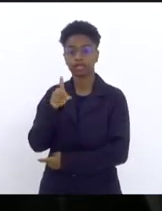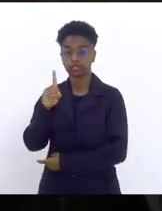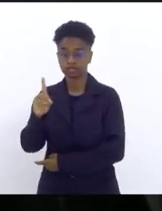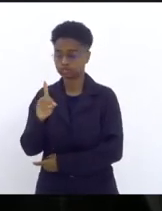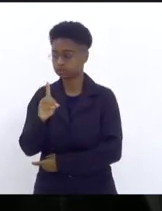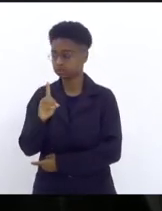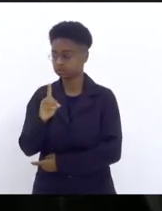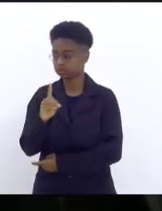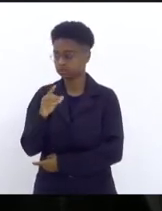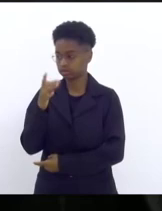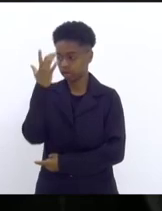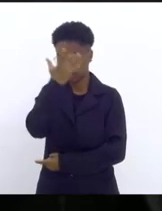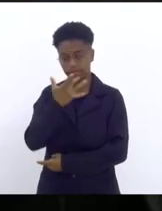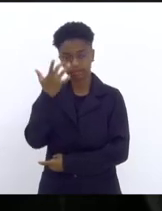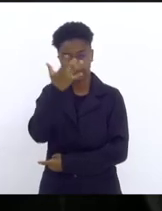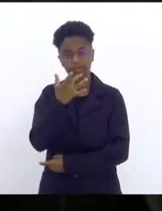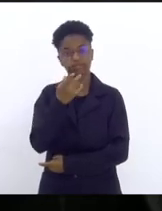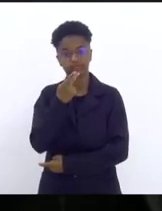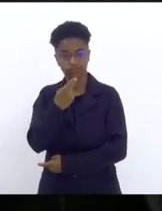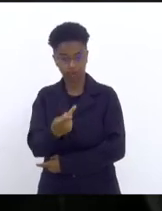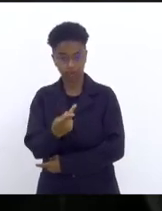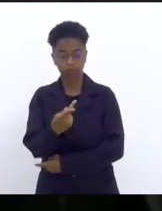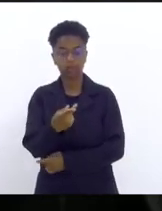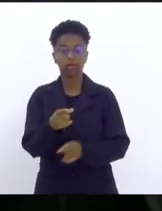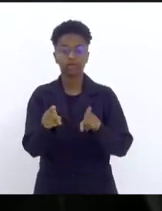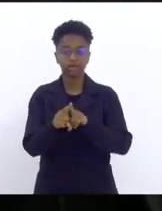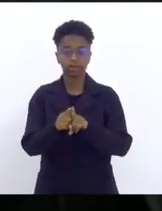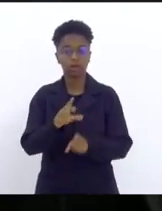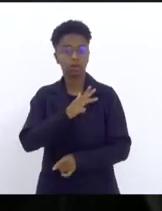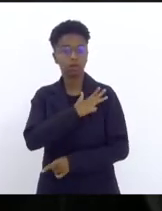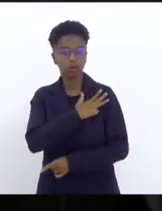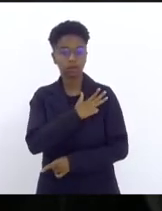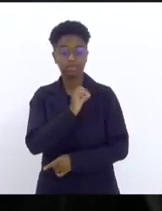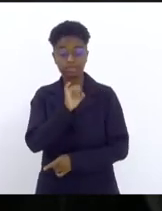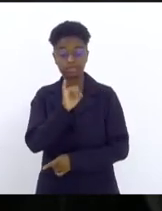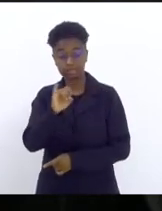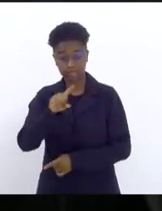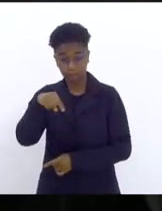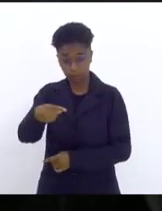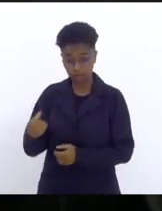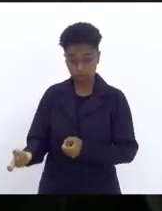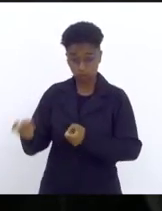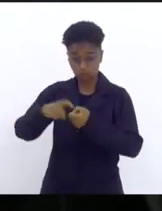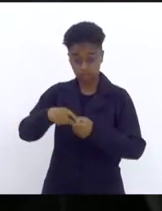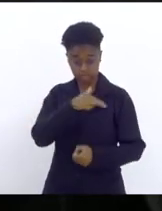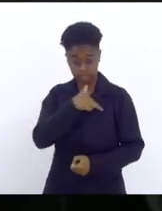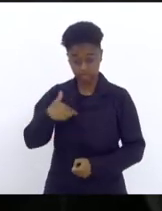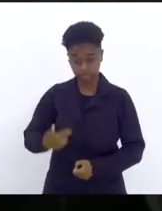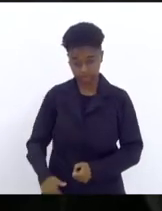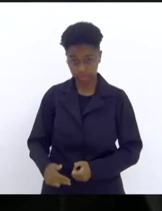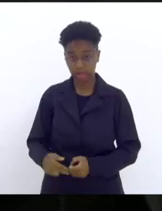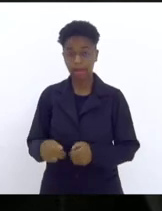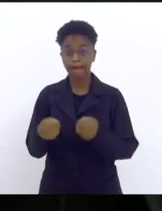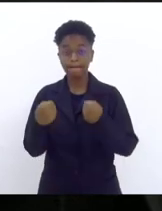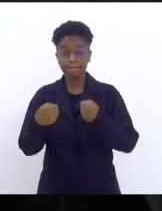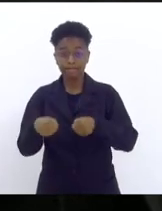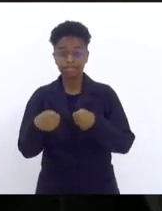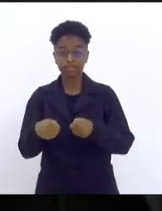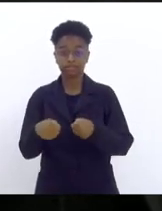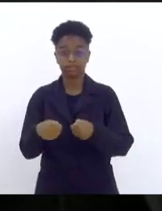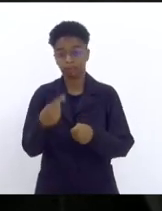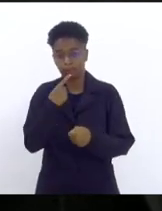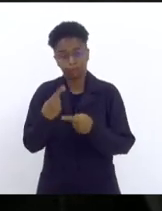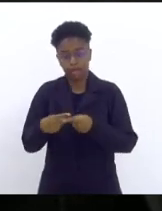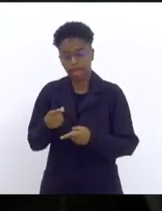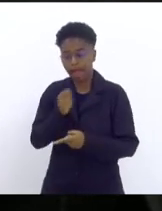quando o presidente Lula voltar da China visto que ele ainda não foi